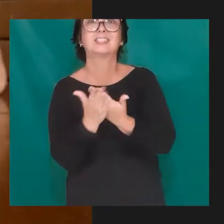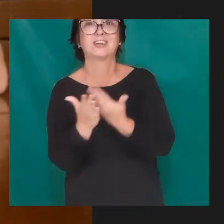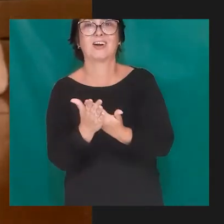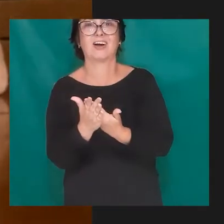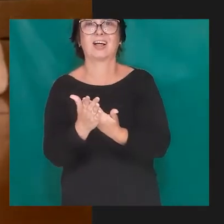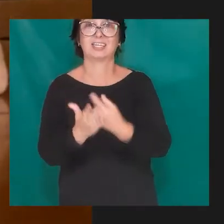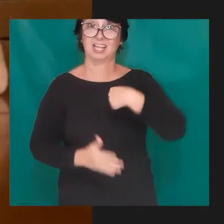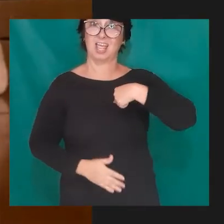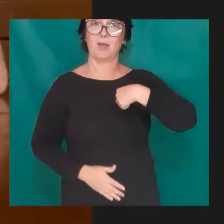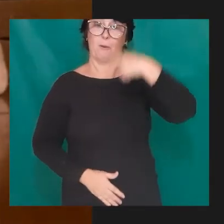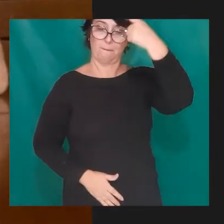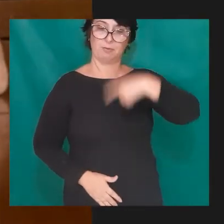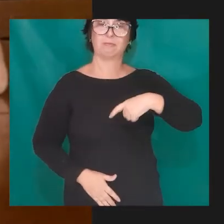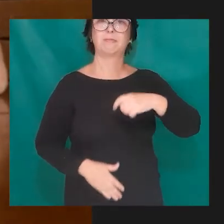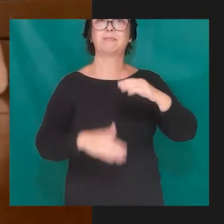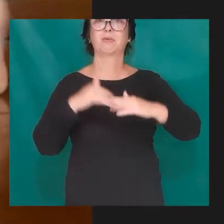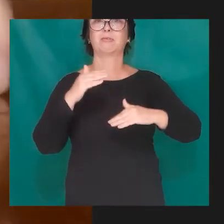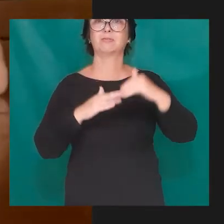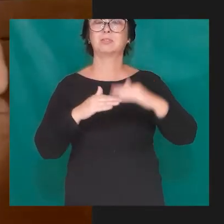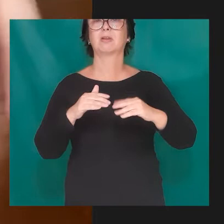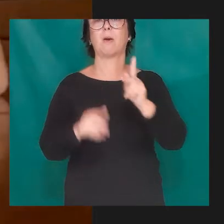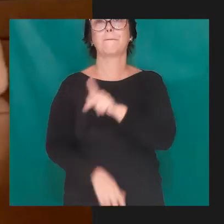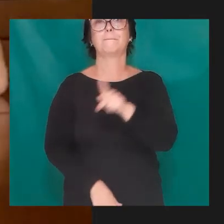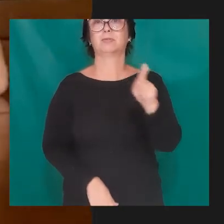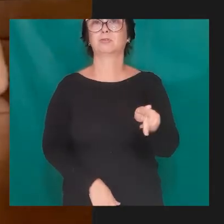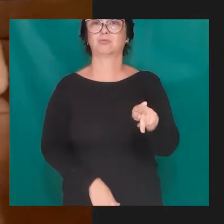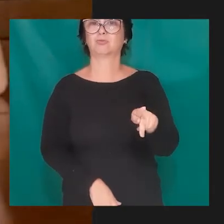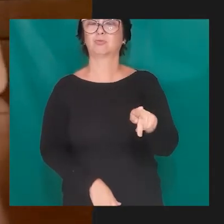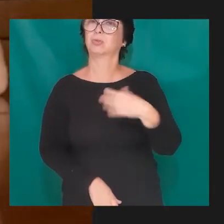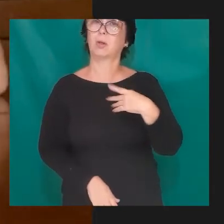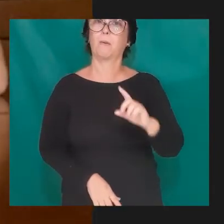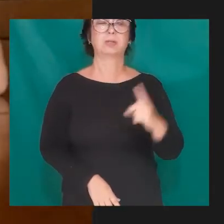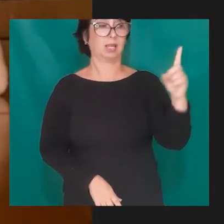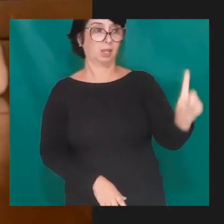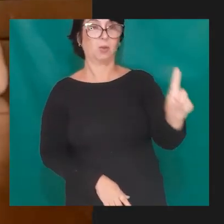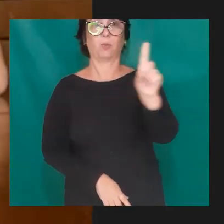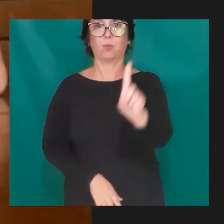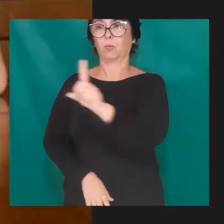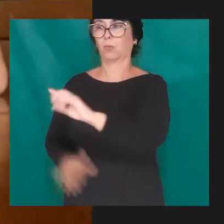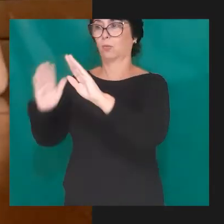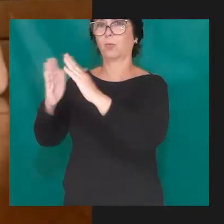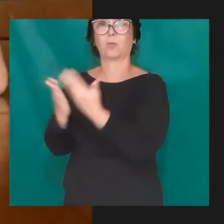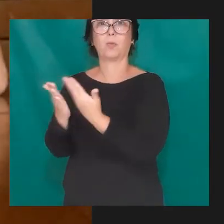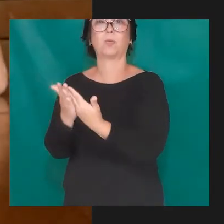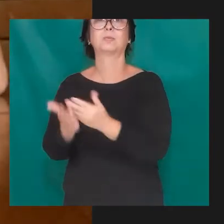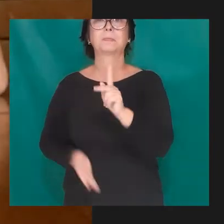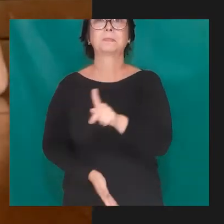Mas as aulas são dadas todas, cada escola tem um professor.